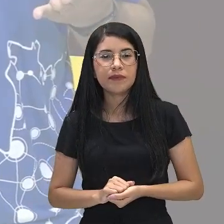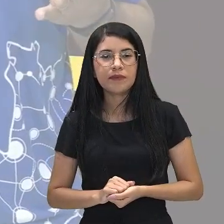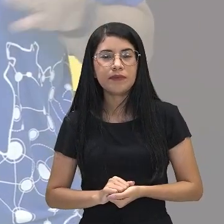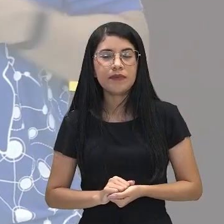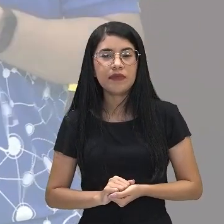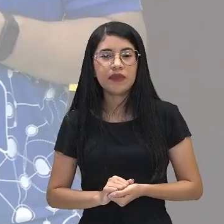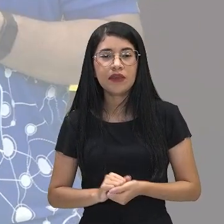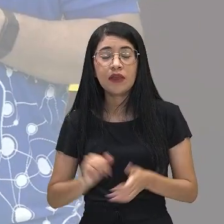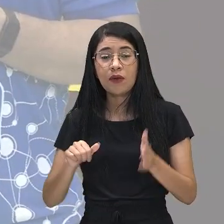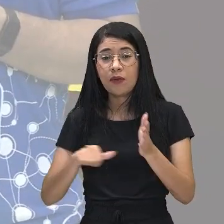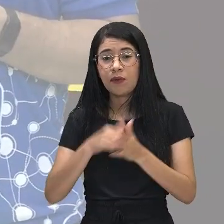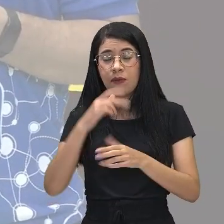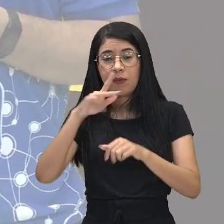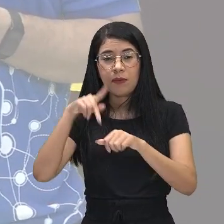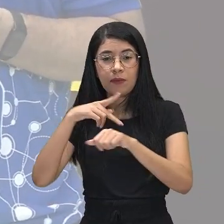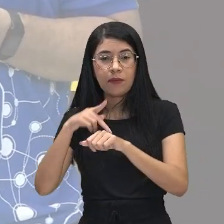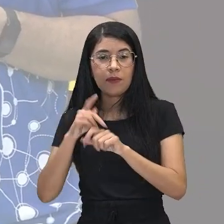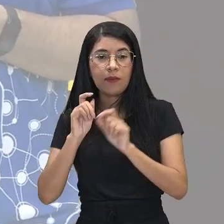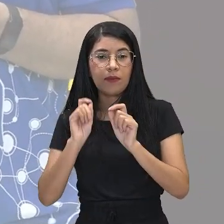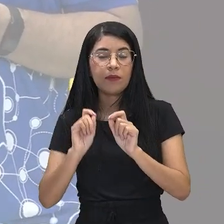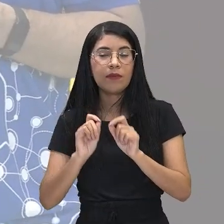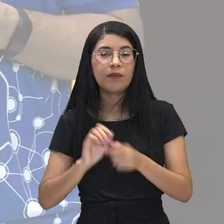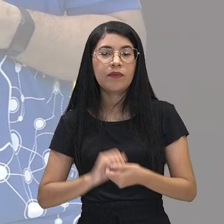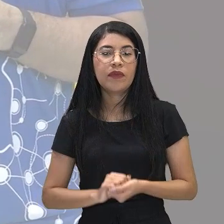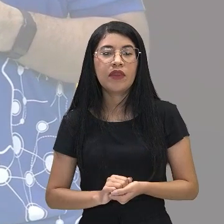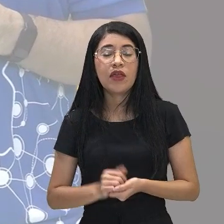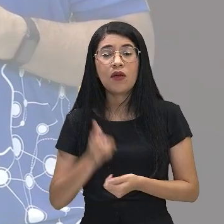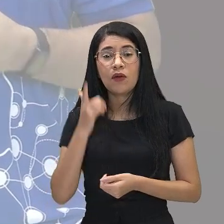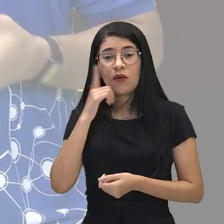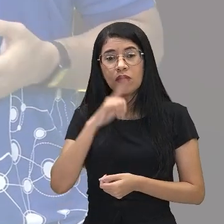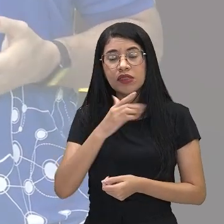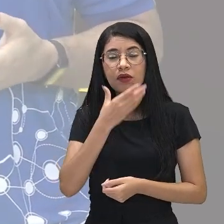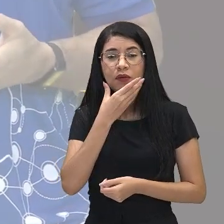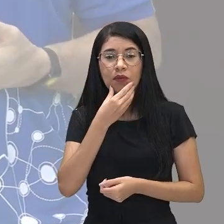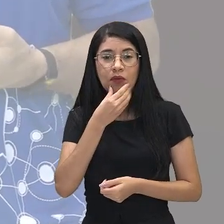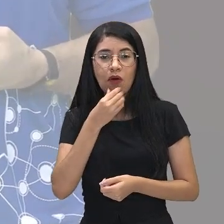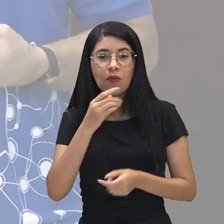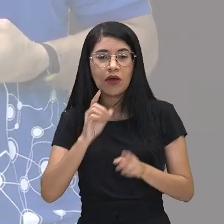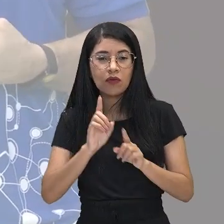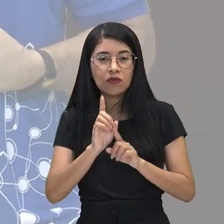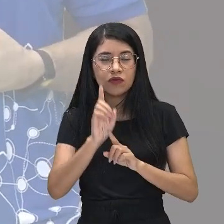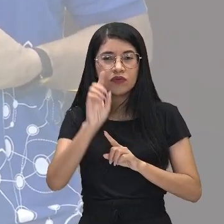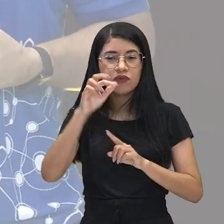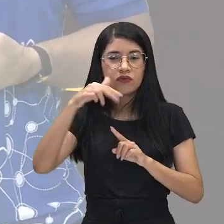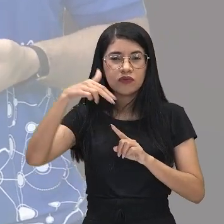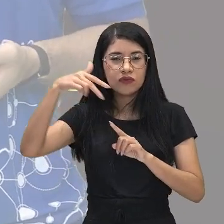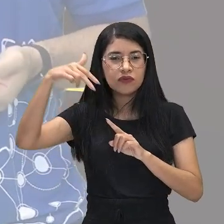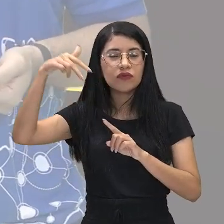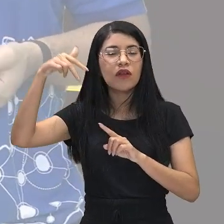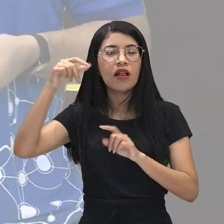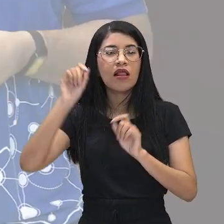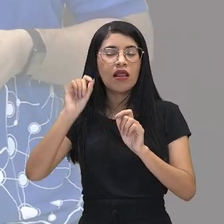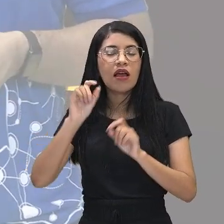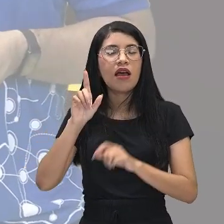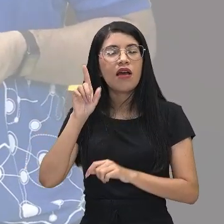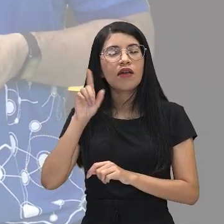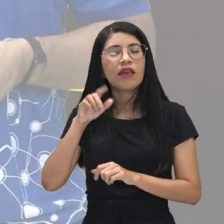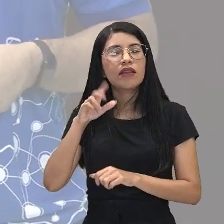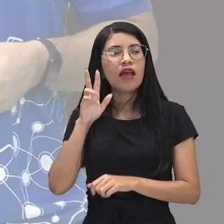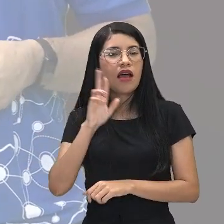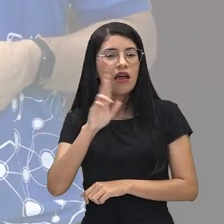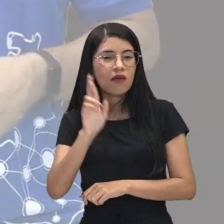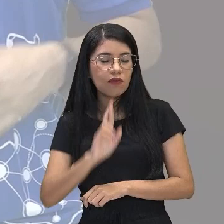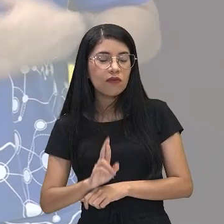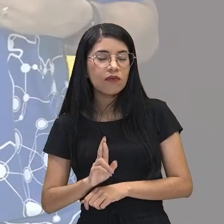primeiro país que conseguiu levar um homem para o espaço foram os soviéticos, que conseguiram lançar